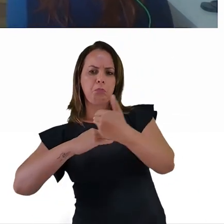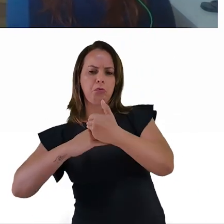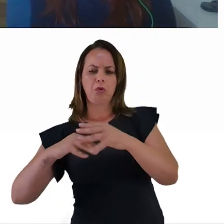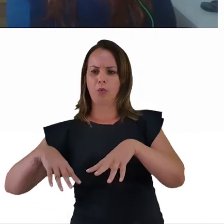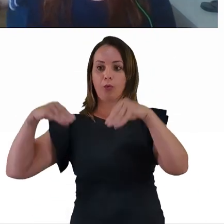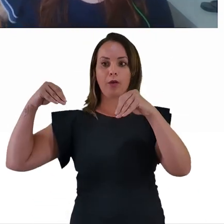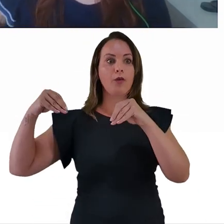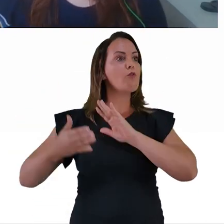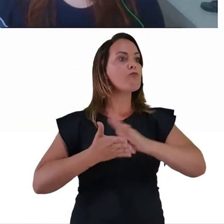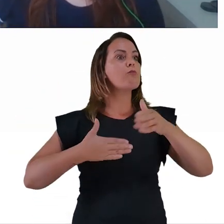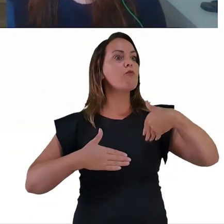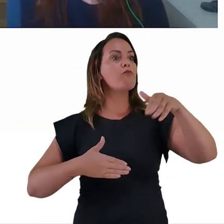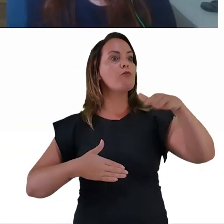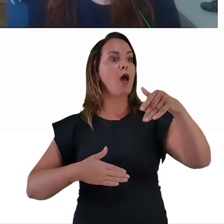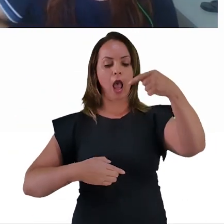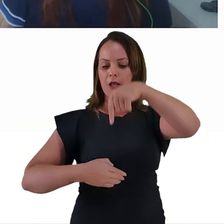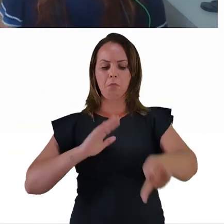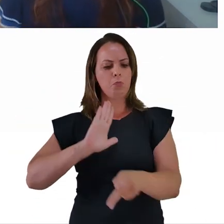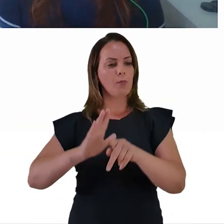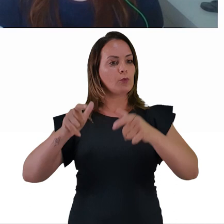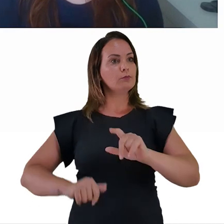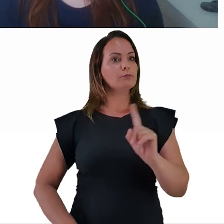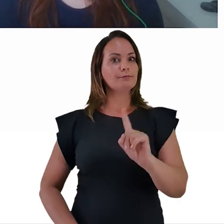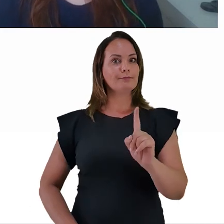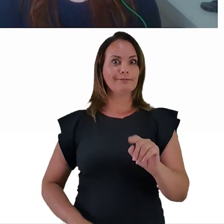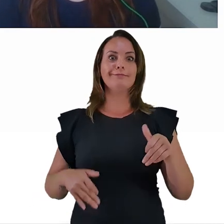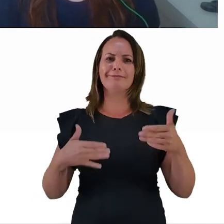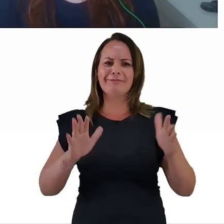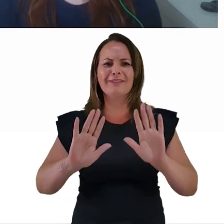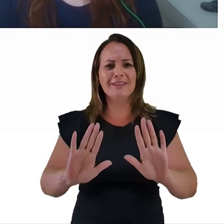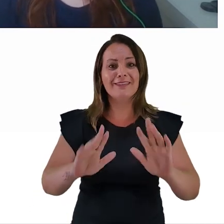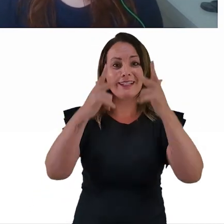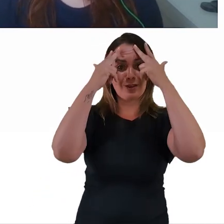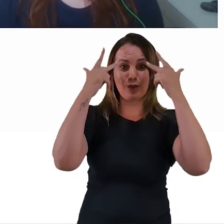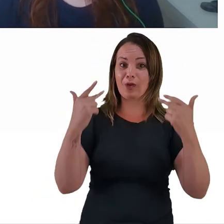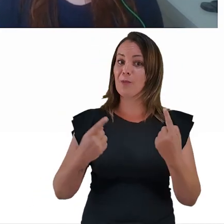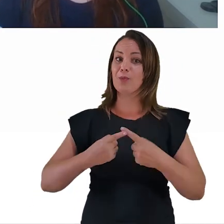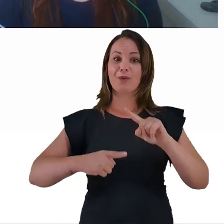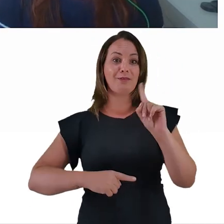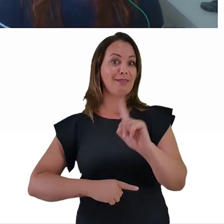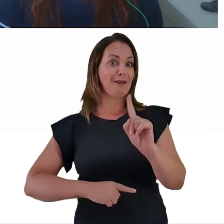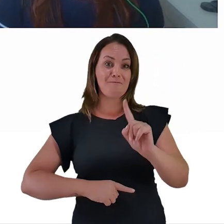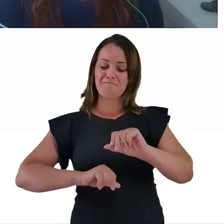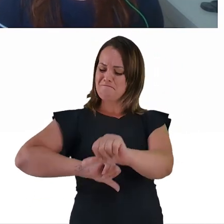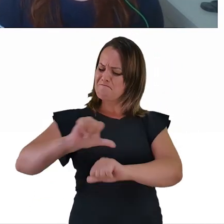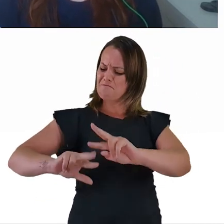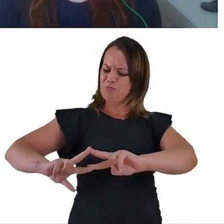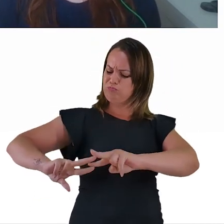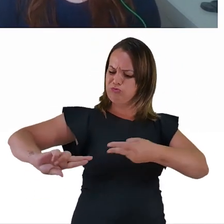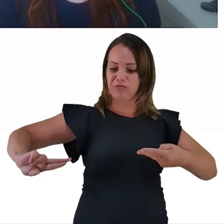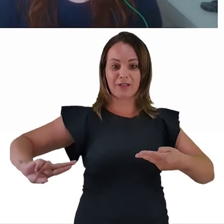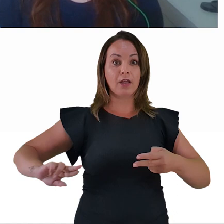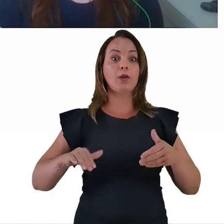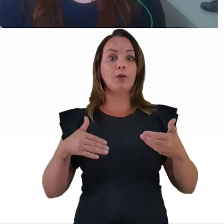vaza, vai para lá que não é o teu lugar aqui, teu lugar é lá. Então fiquem tranquilos, porque não muda o material genético. E quando o